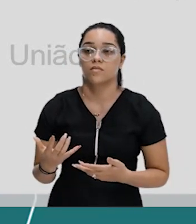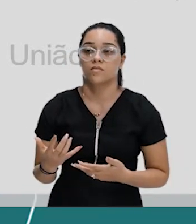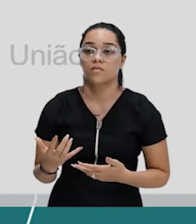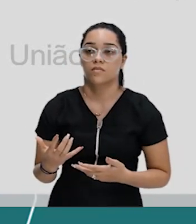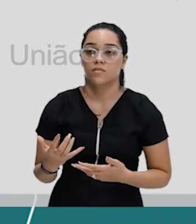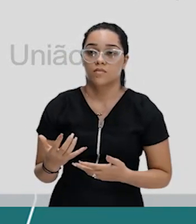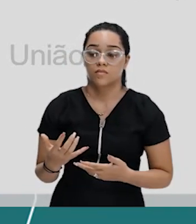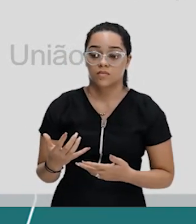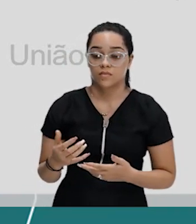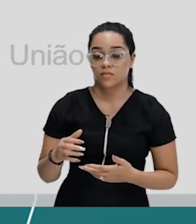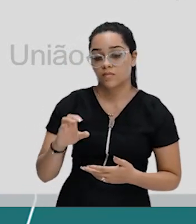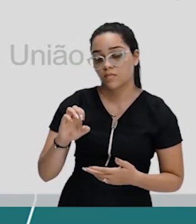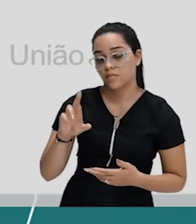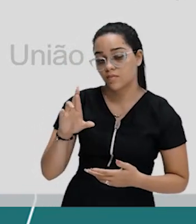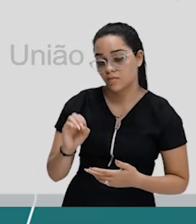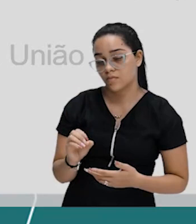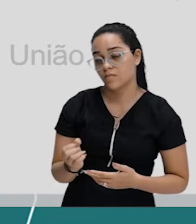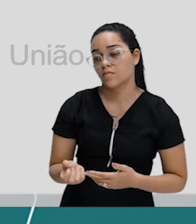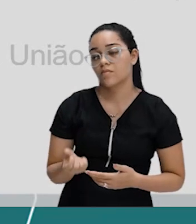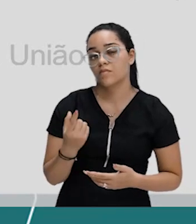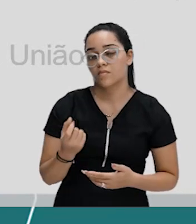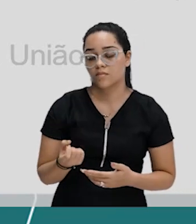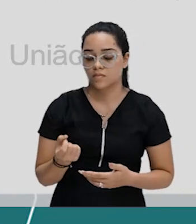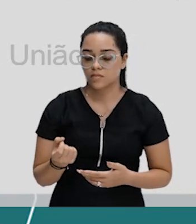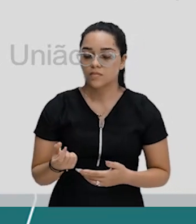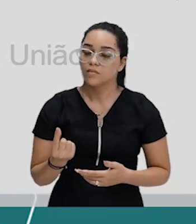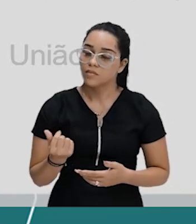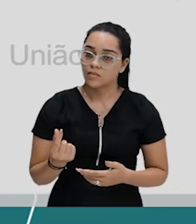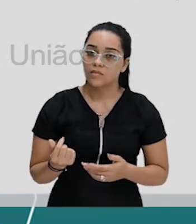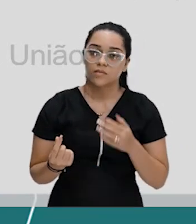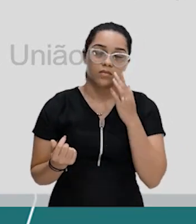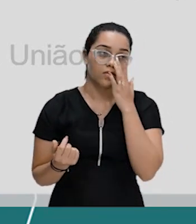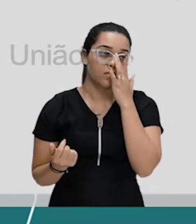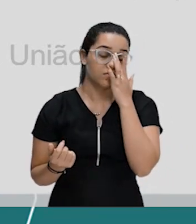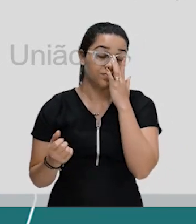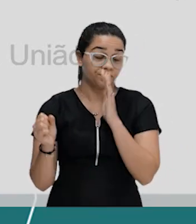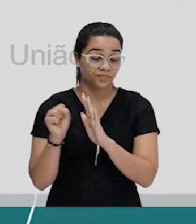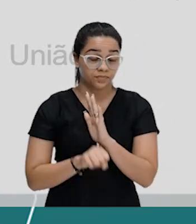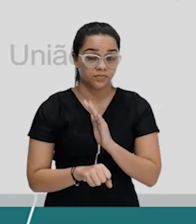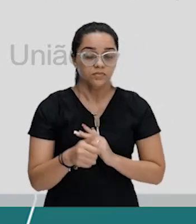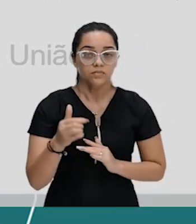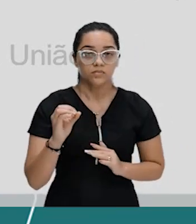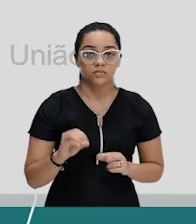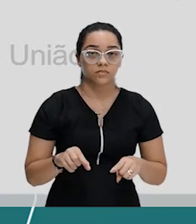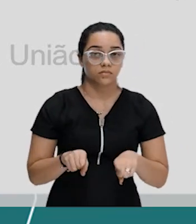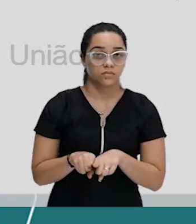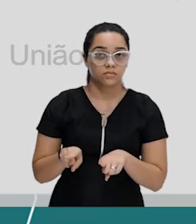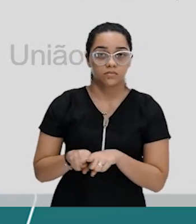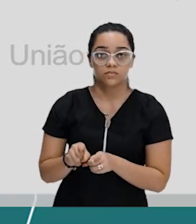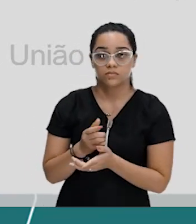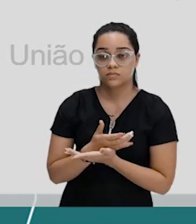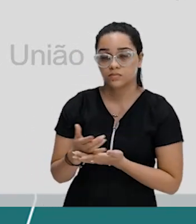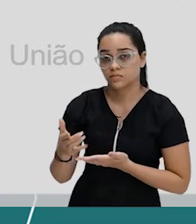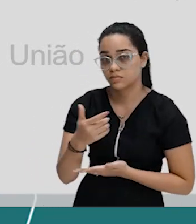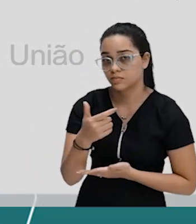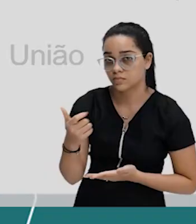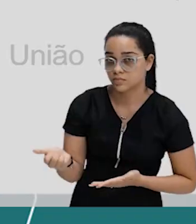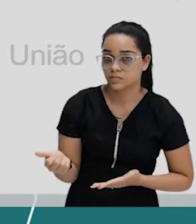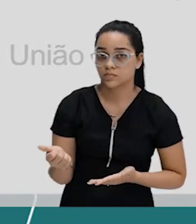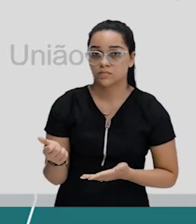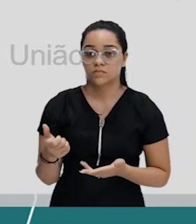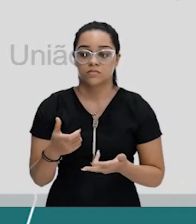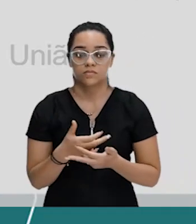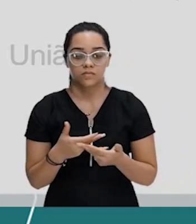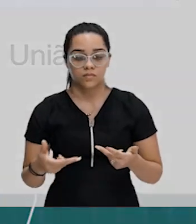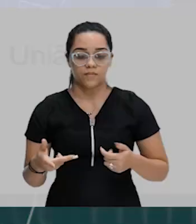a adotar o euro como moeda, né? Observe que no final do século XX, no início do século XXI, a